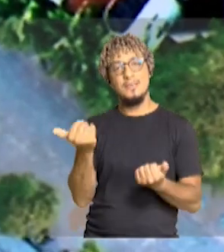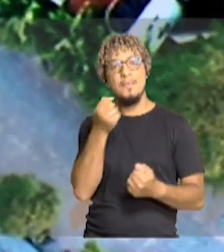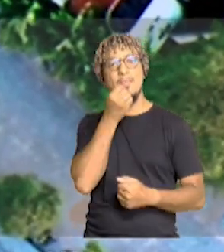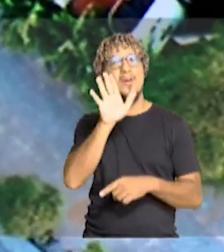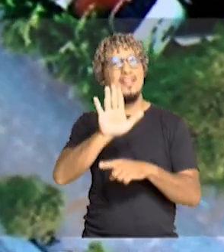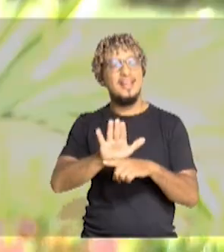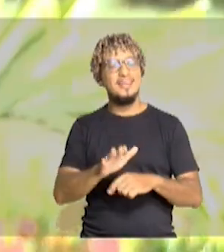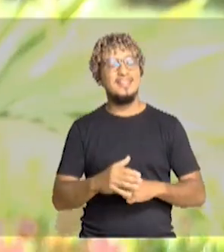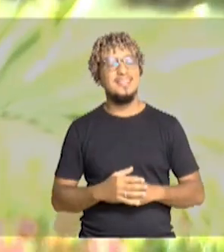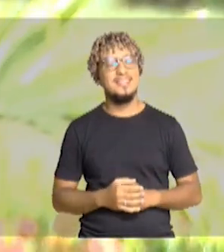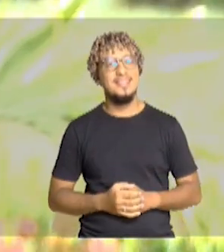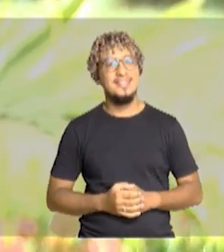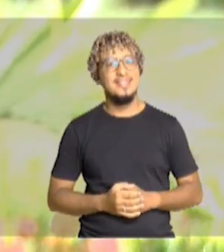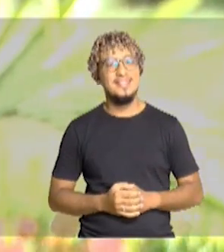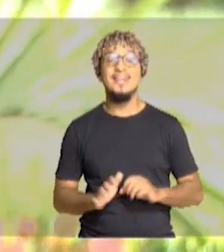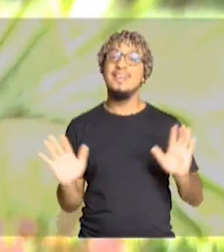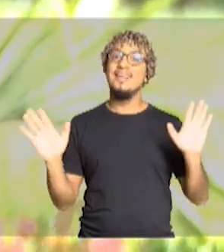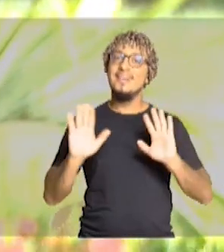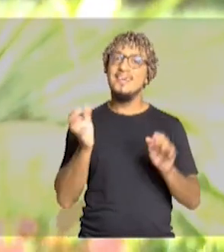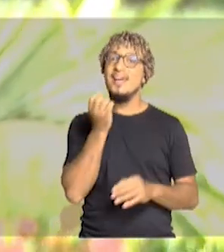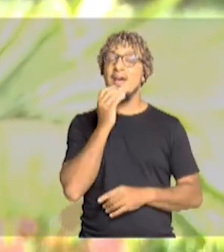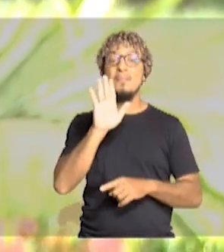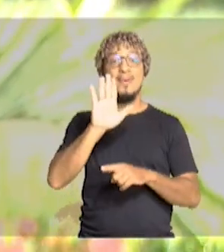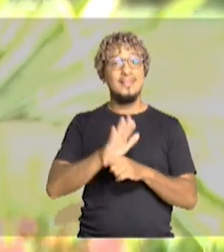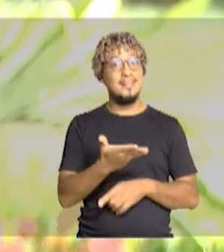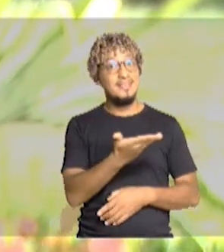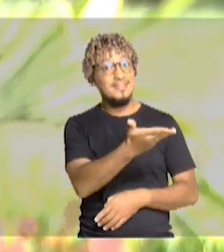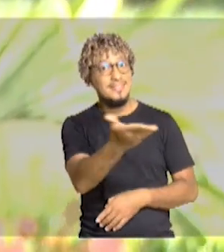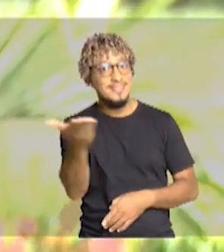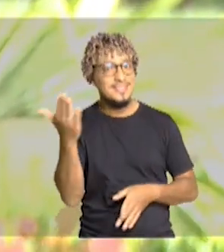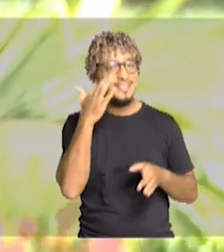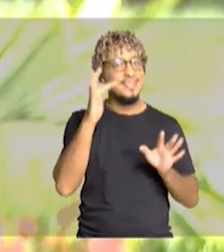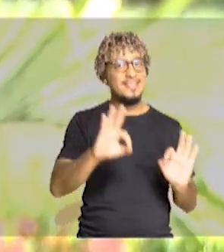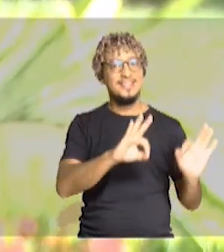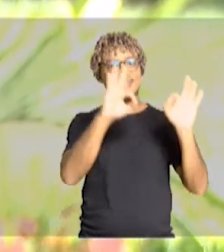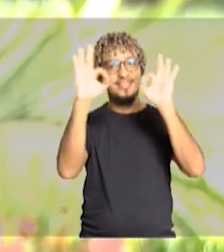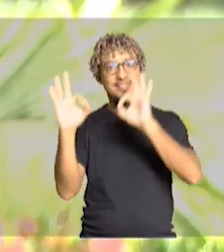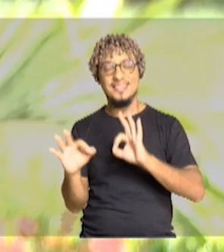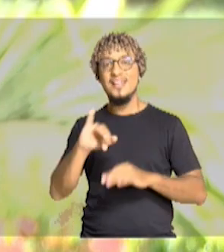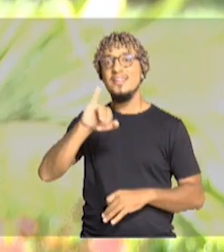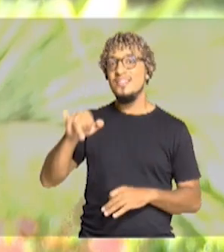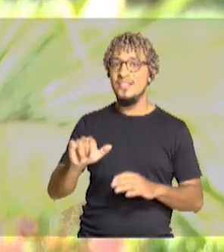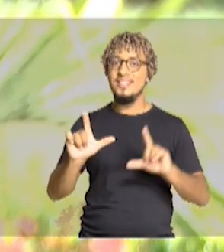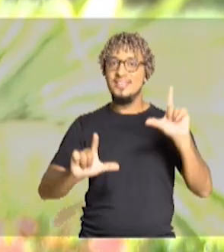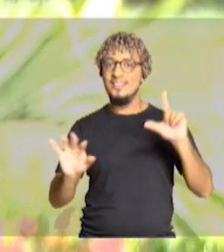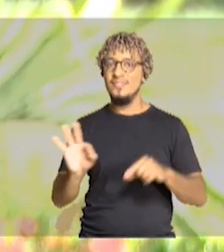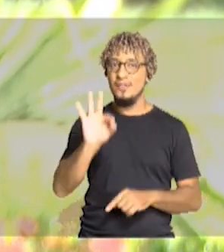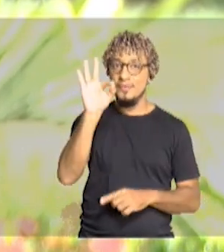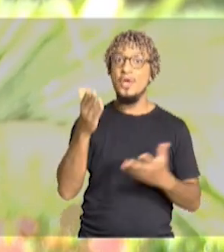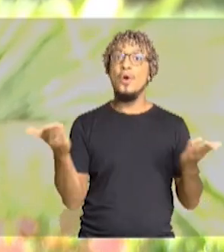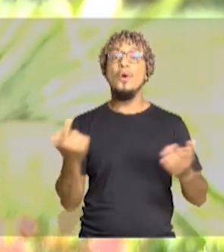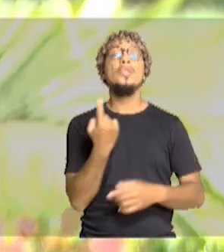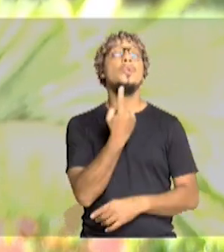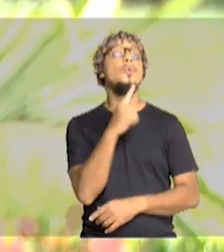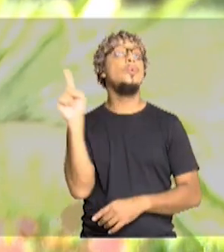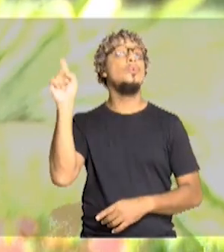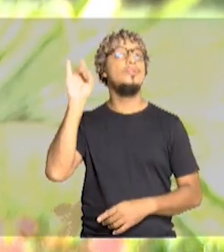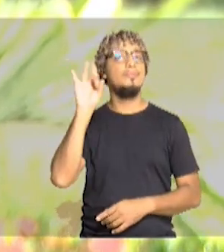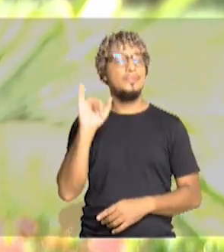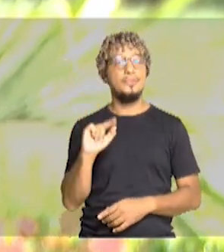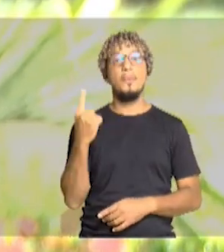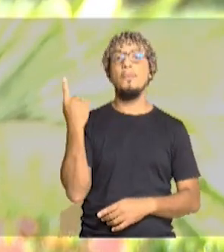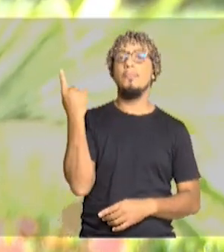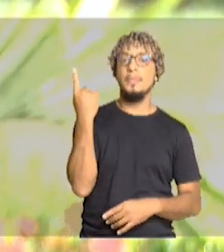Boa tarde Luciana Olá boa tarde a todos que acompanham o jtv UFMA hoje é o último dia do aplicon do